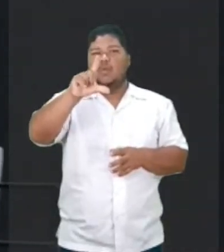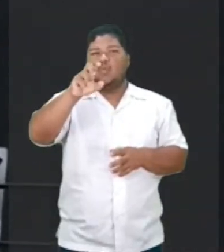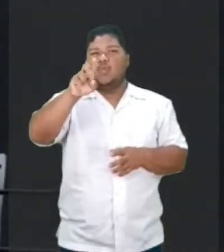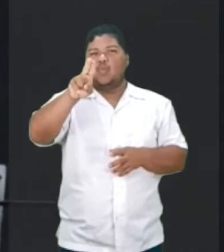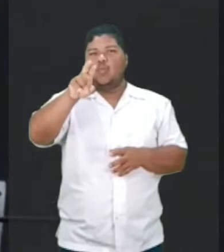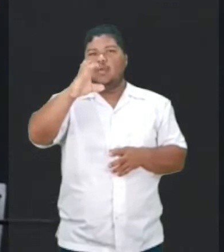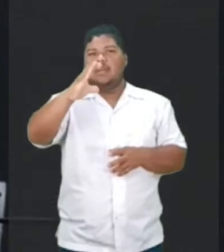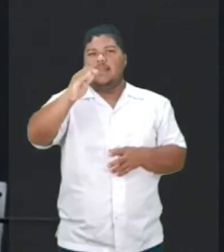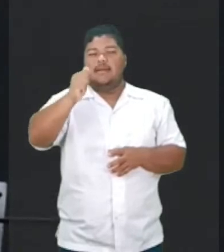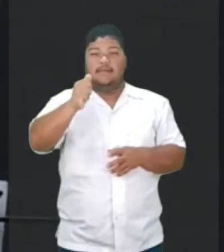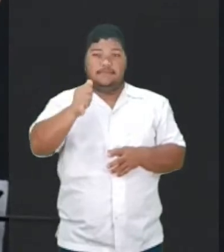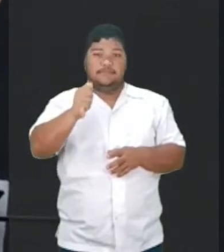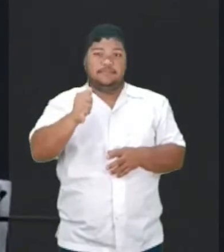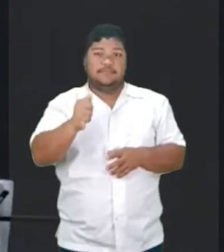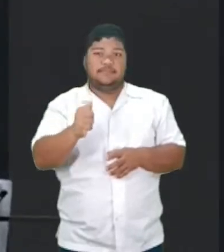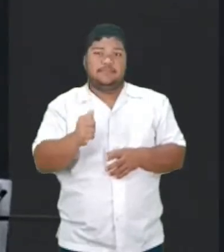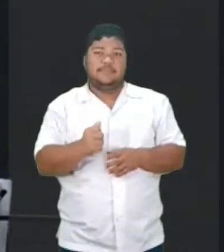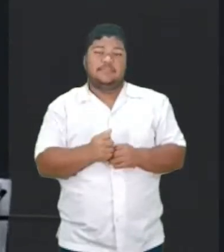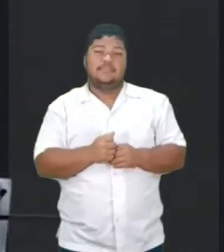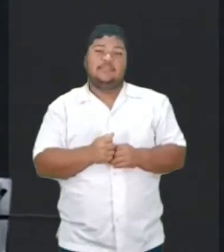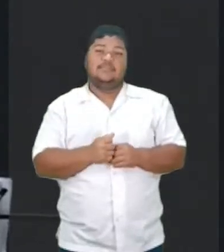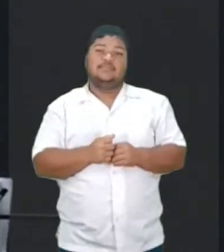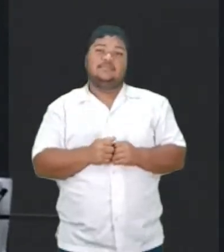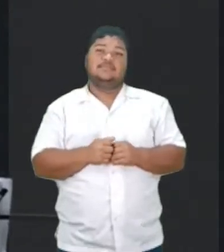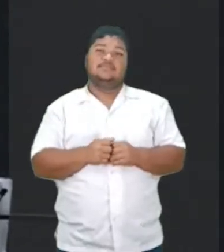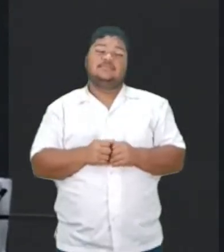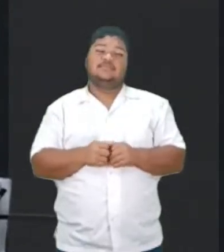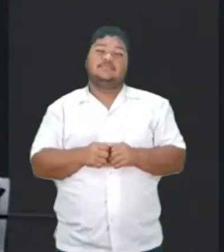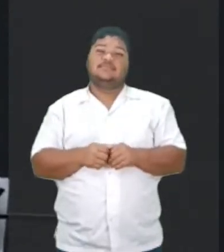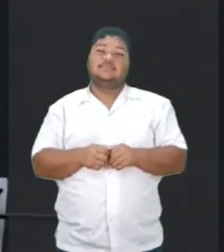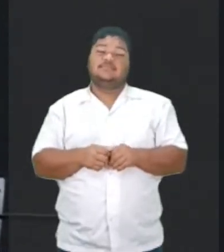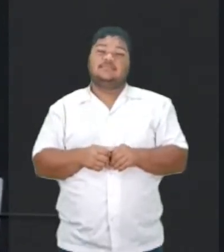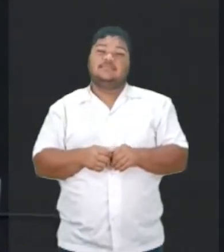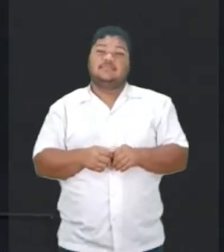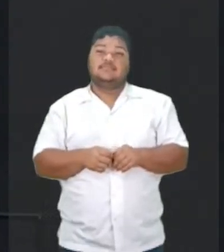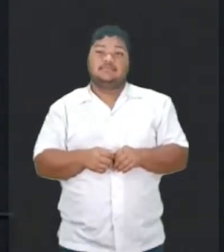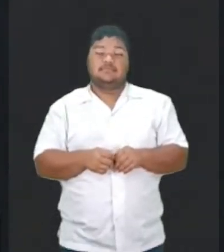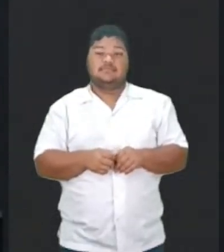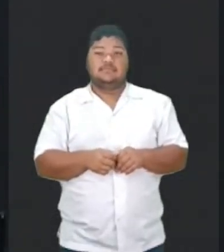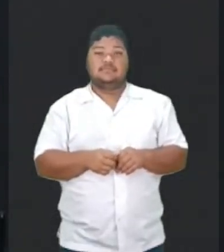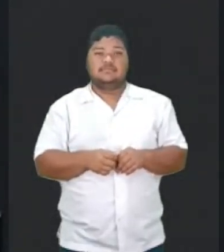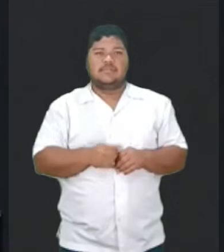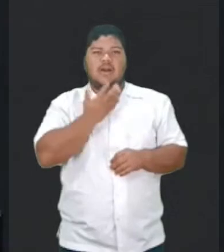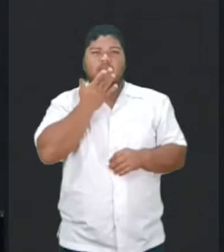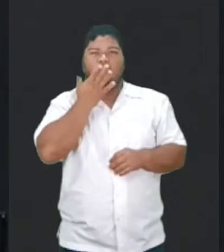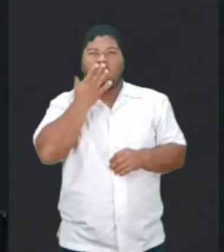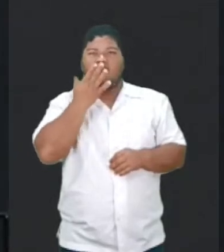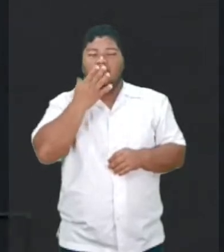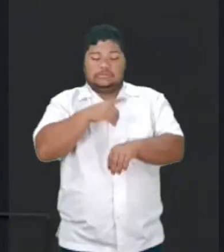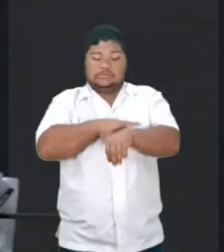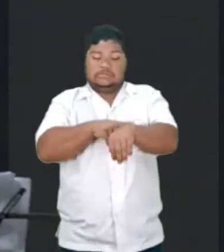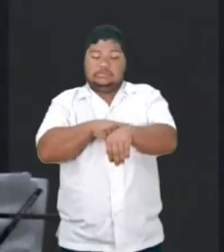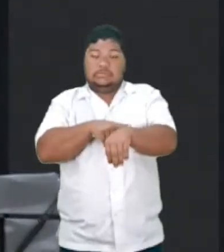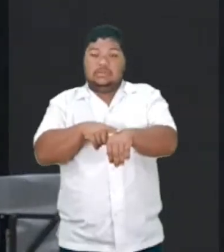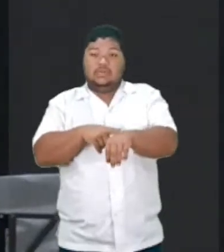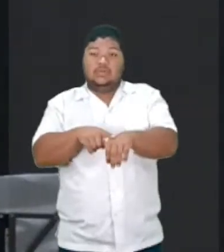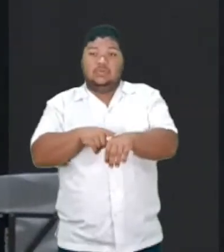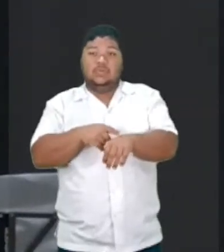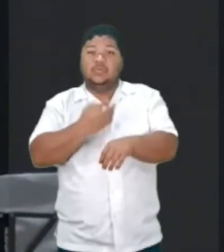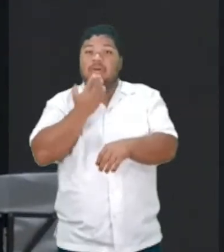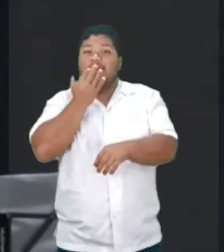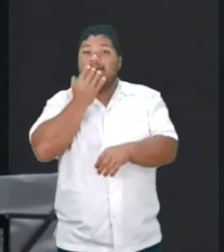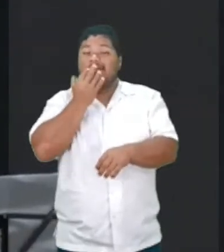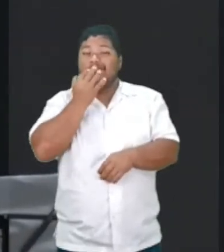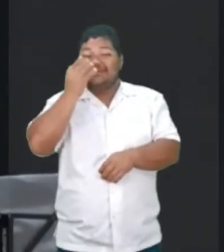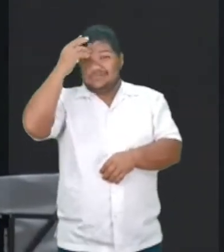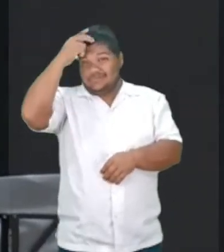genéticos. São as informações genéticas que falam a cor do seu corpo, a cor da sua pele, o tipo de cabelo que você vai